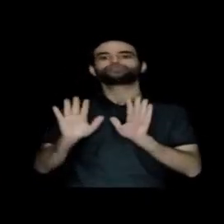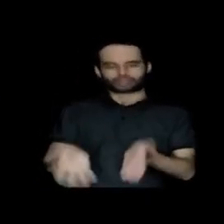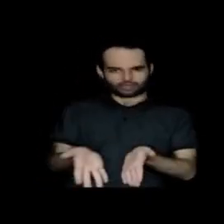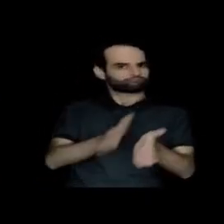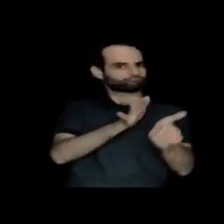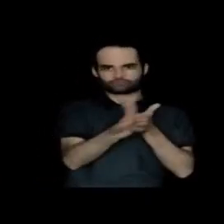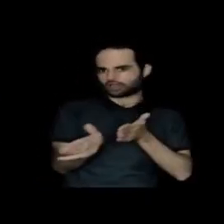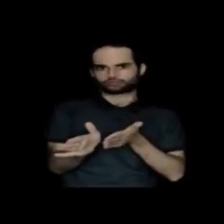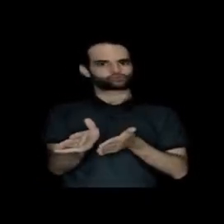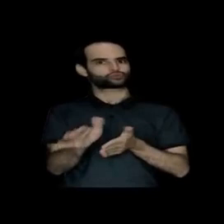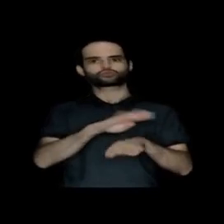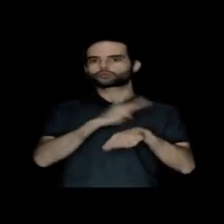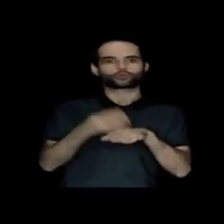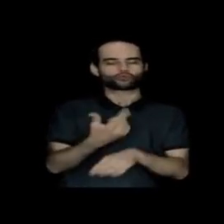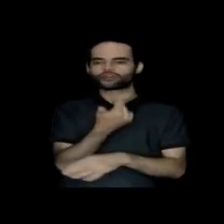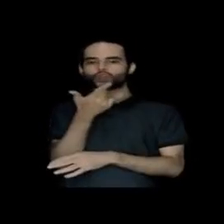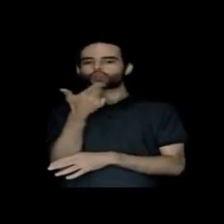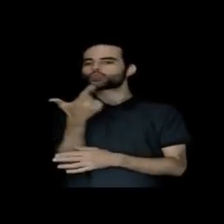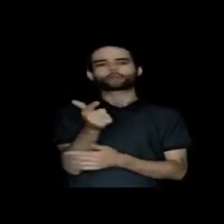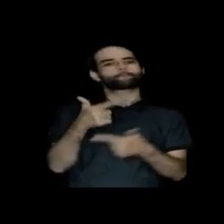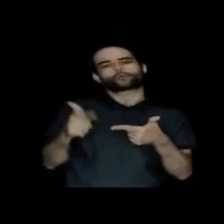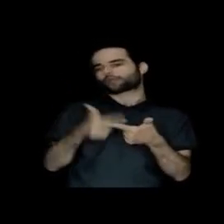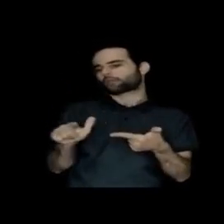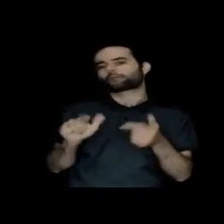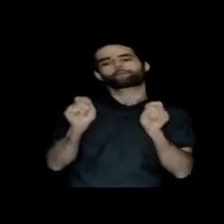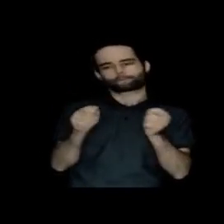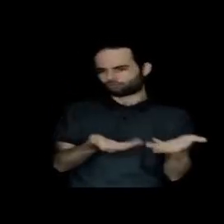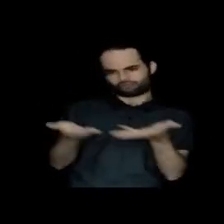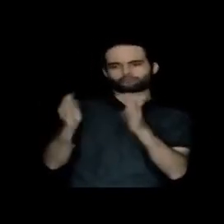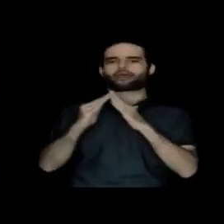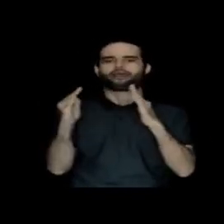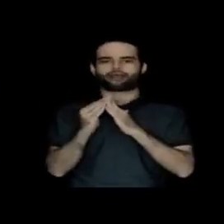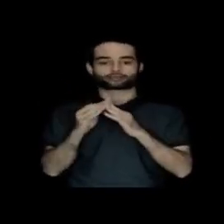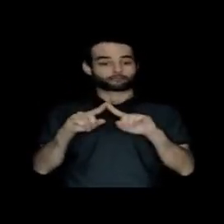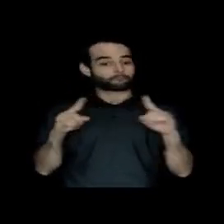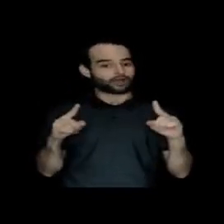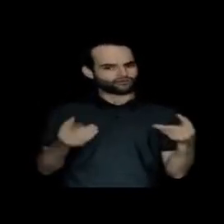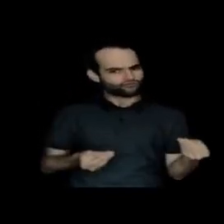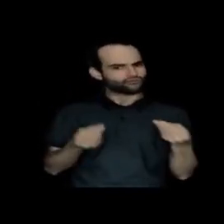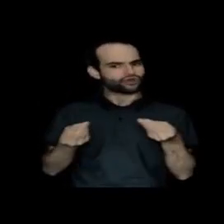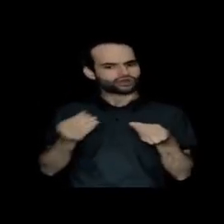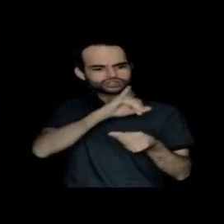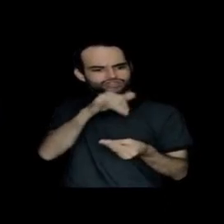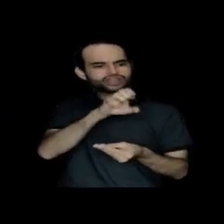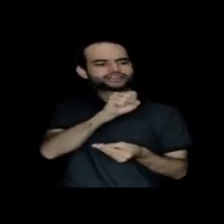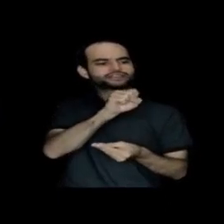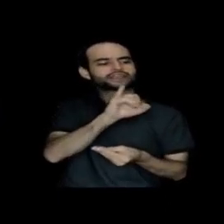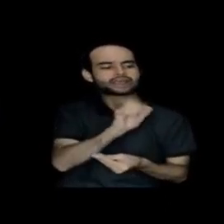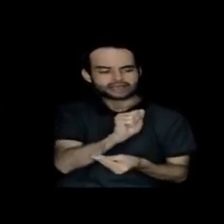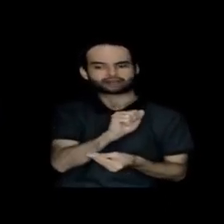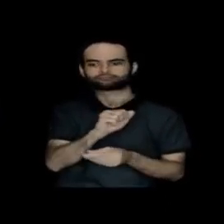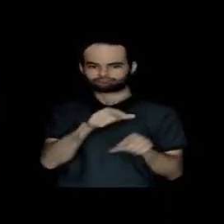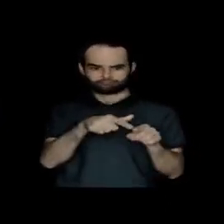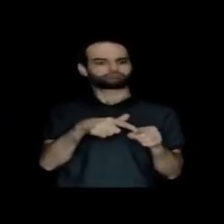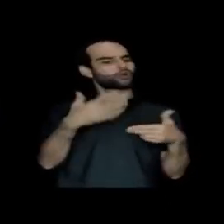disse que ela estava tudo bem, que não tinha problema nenhum, que não tinha havido sequela, mas ao levar para casa eu comecei a perceber a diferença